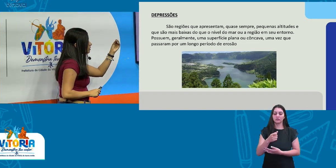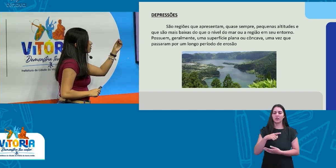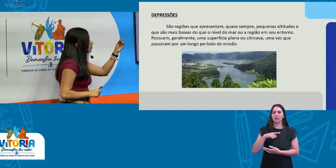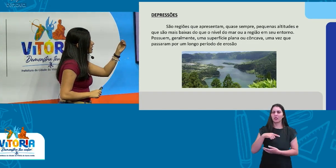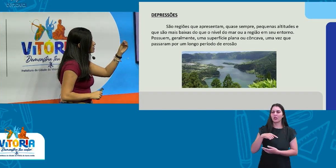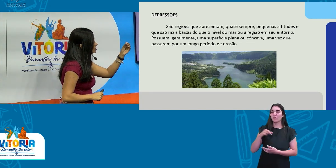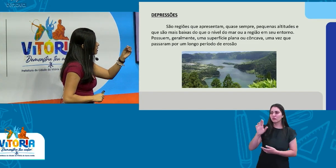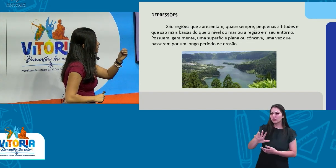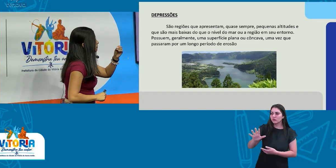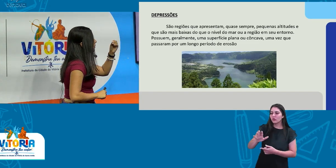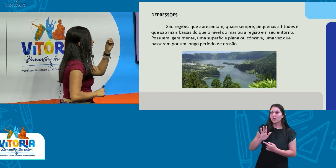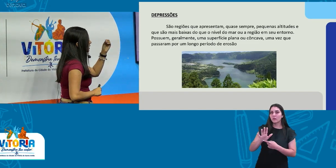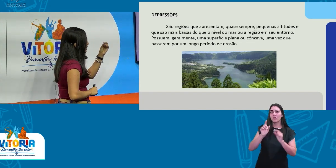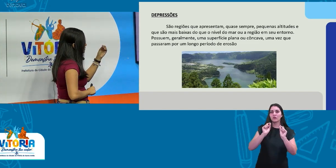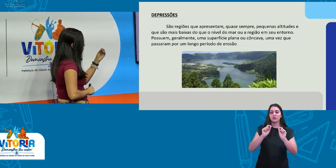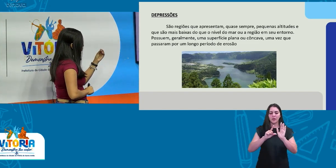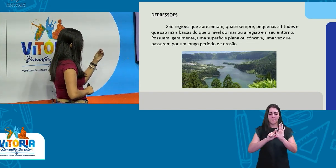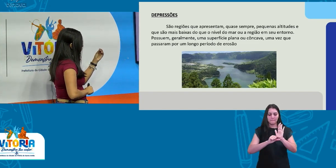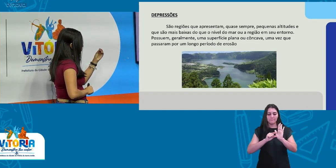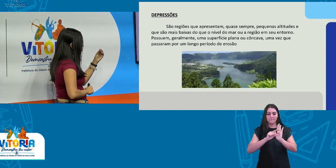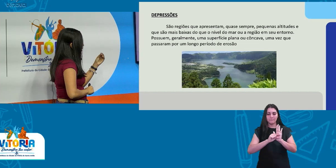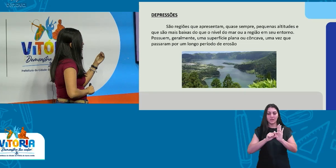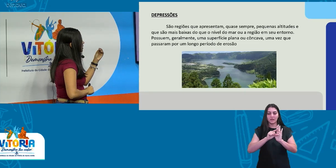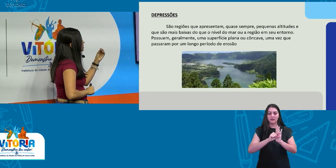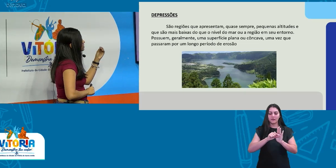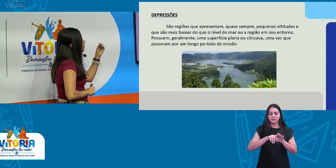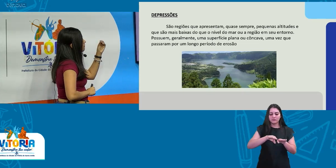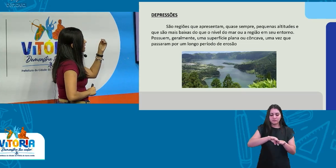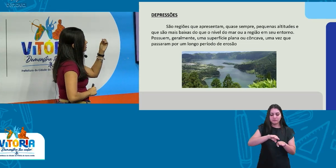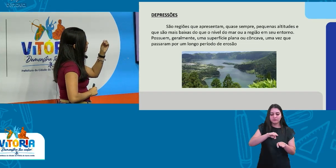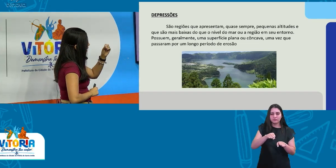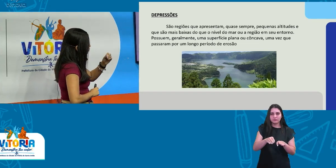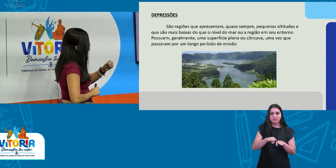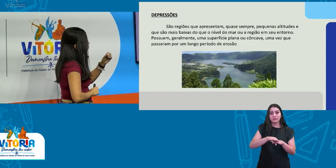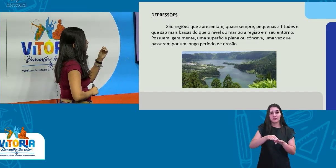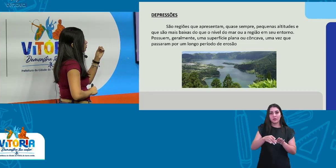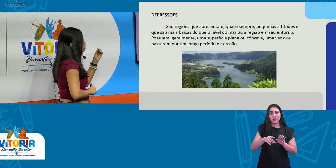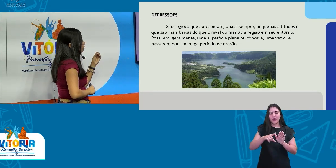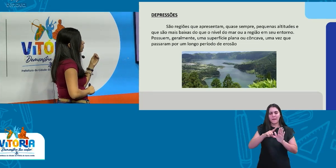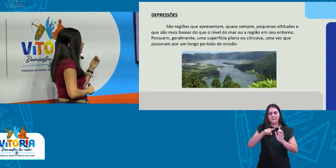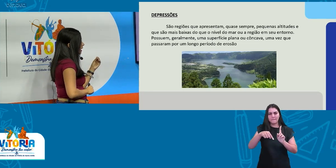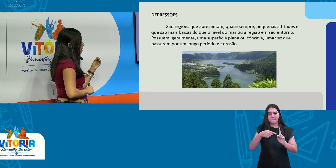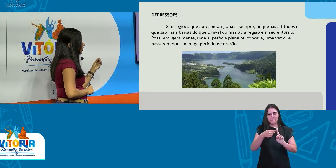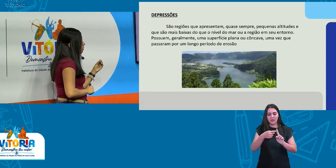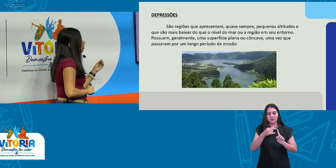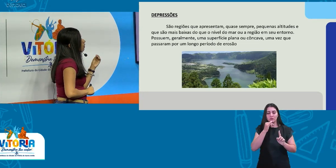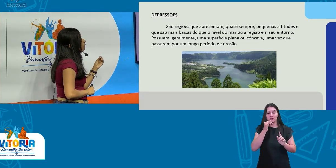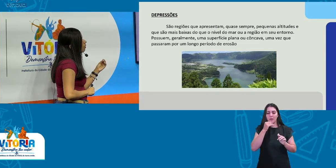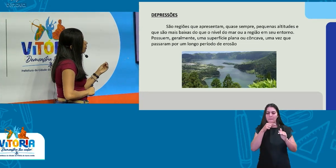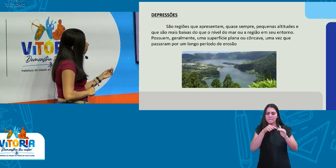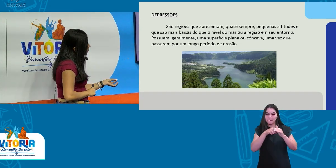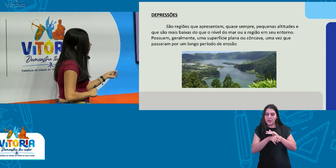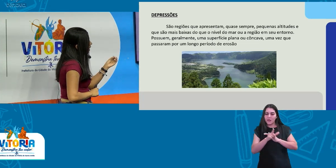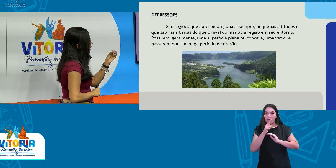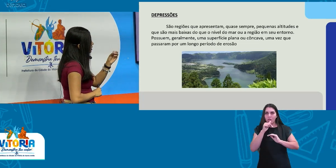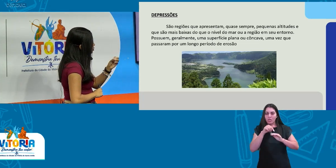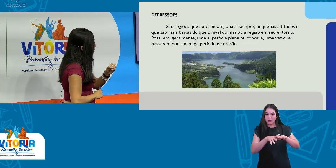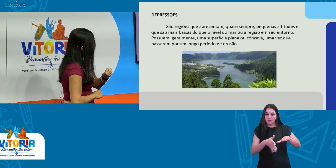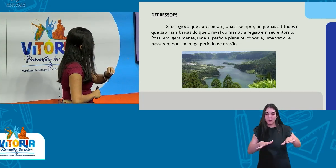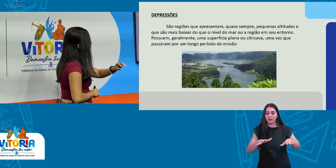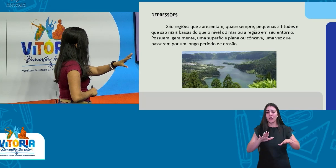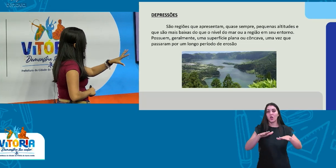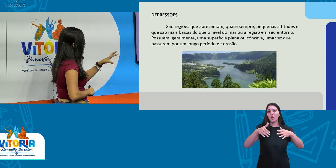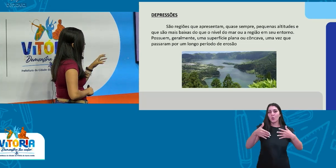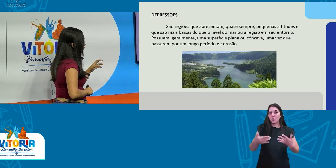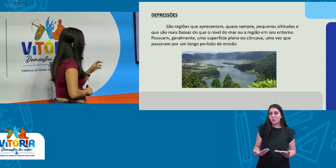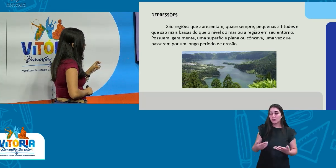apresentam quase sempre pequenas altitudes e que são mais baixas do que o nível do mar, ou a